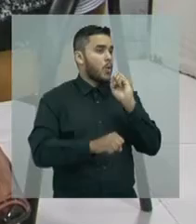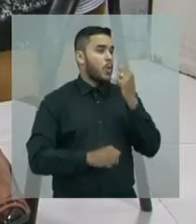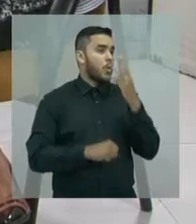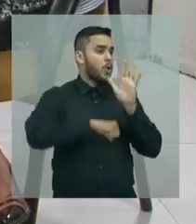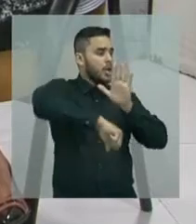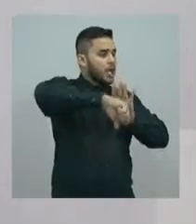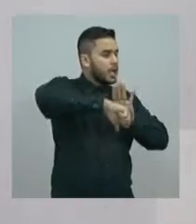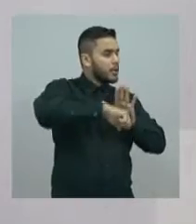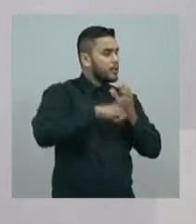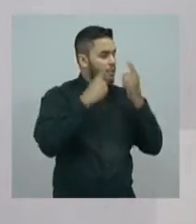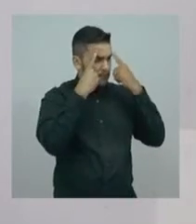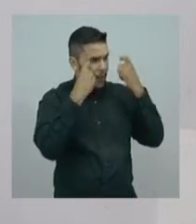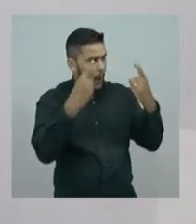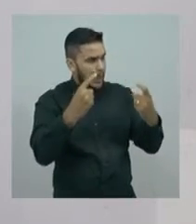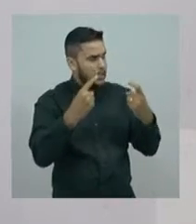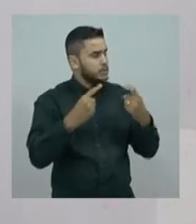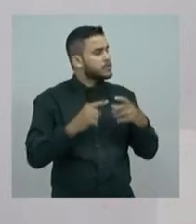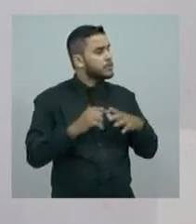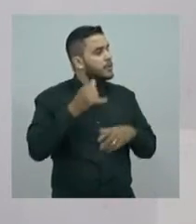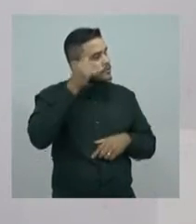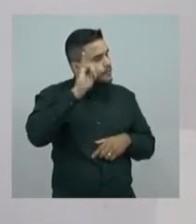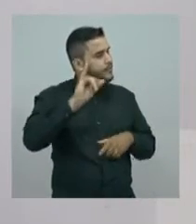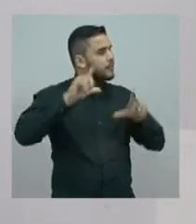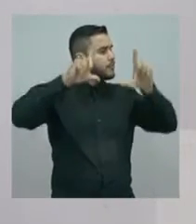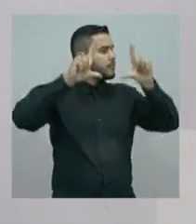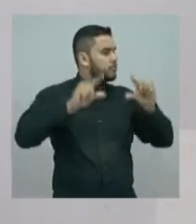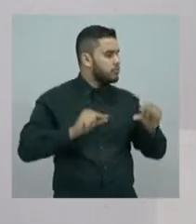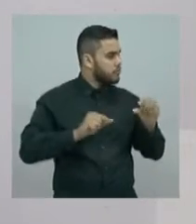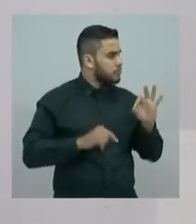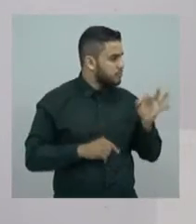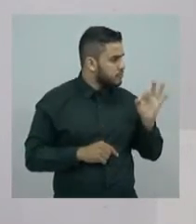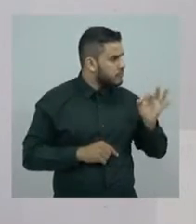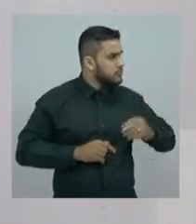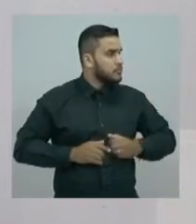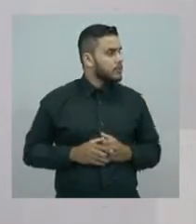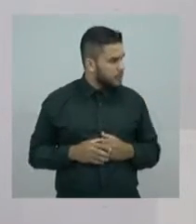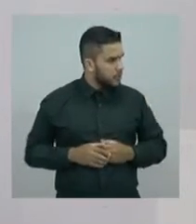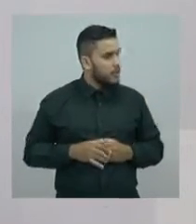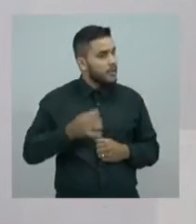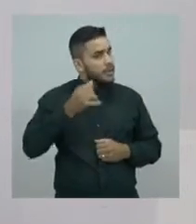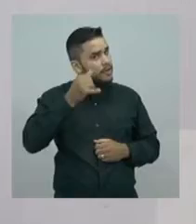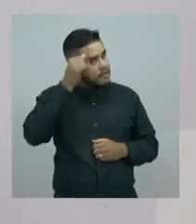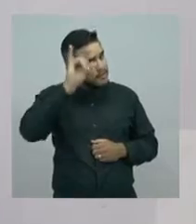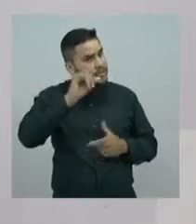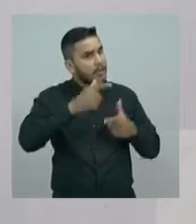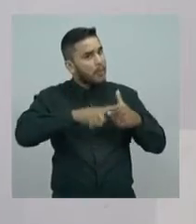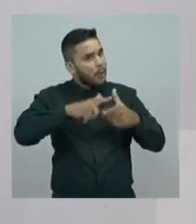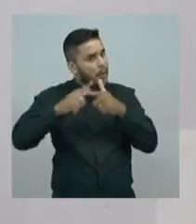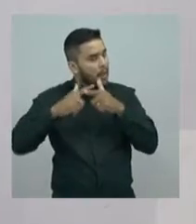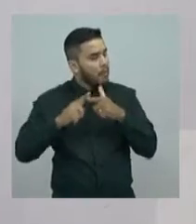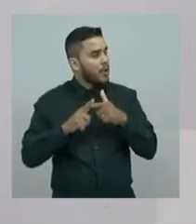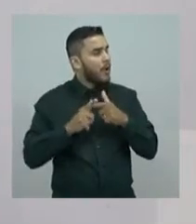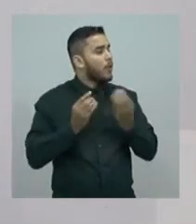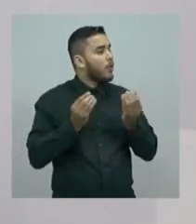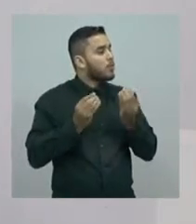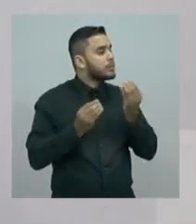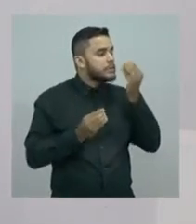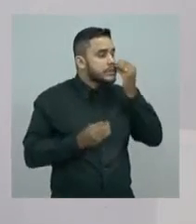A prevenção da violência, né, a pacificação social, passa muito por isso aí, né?